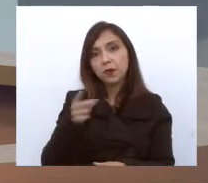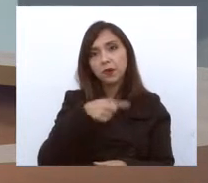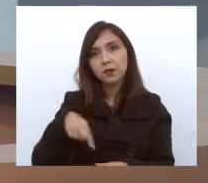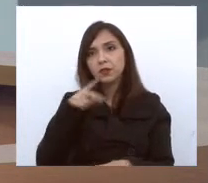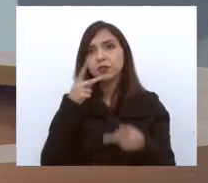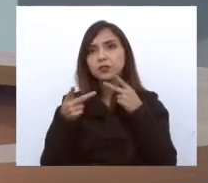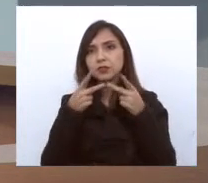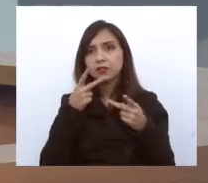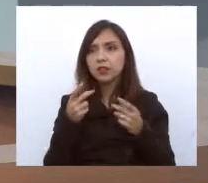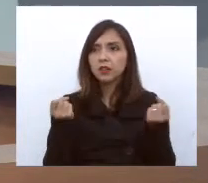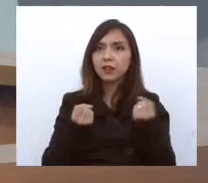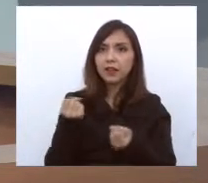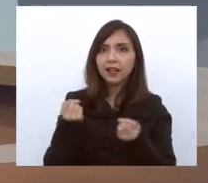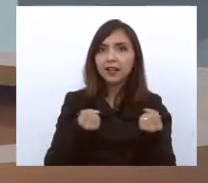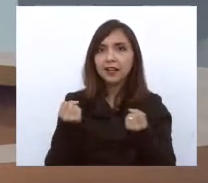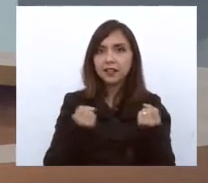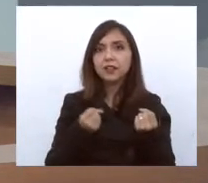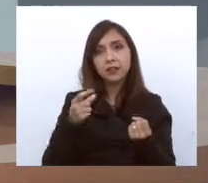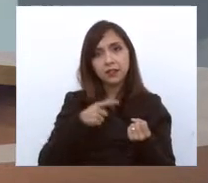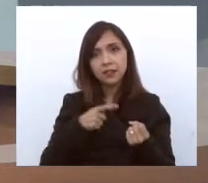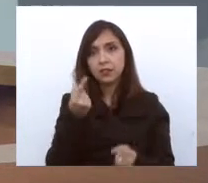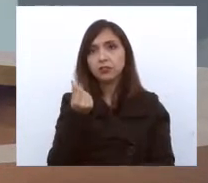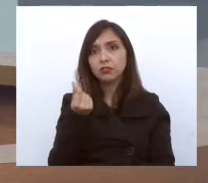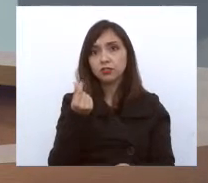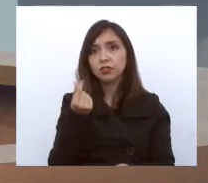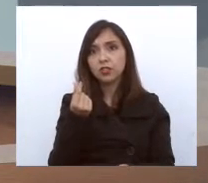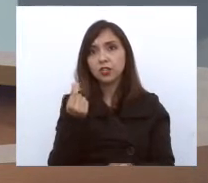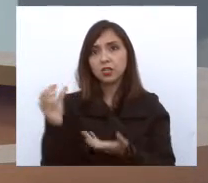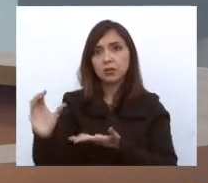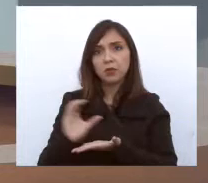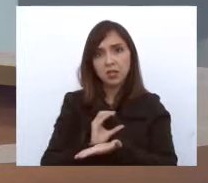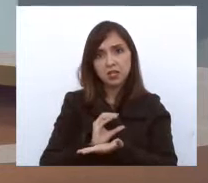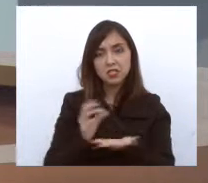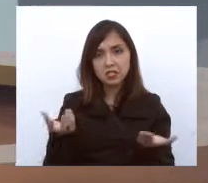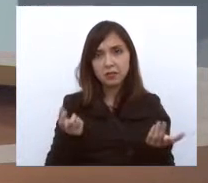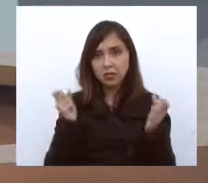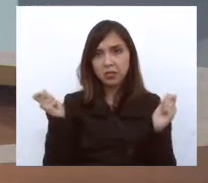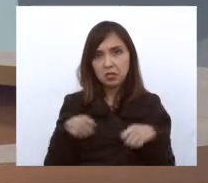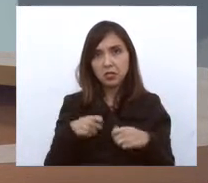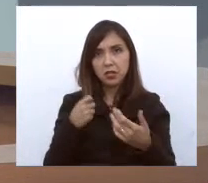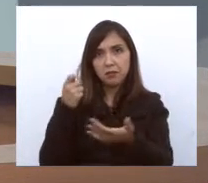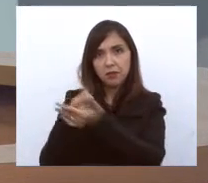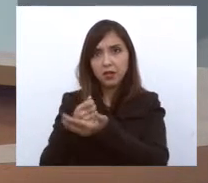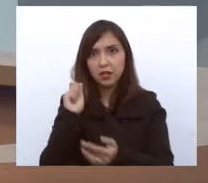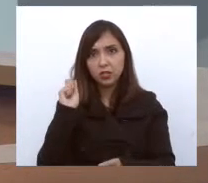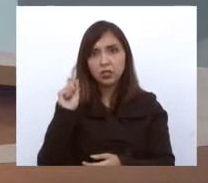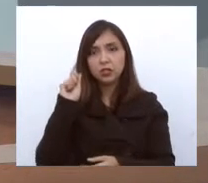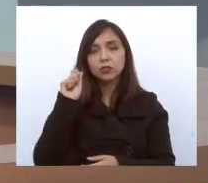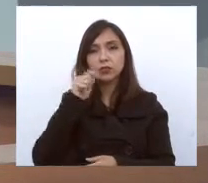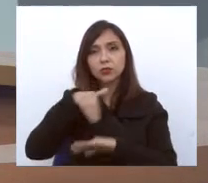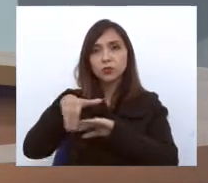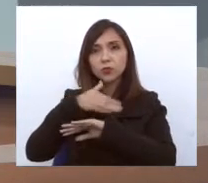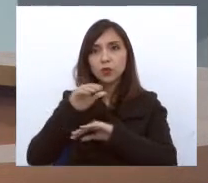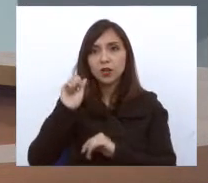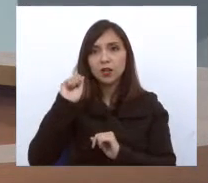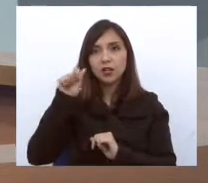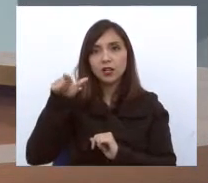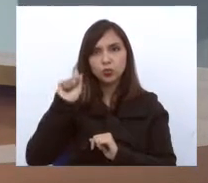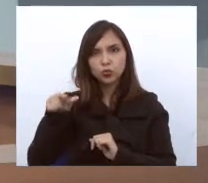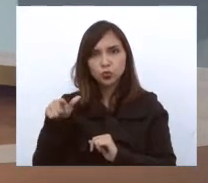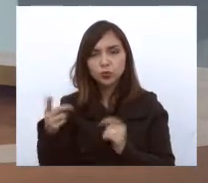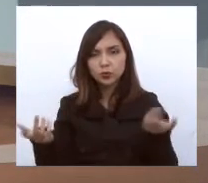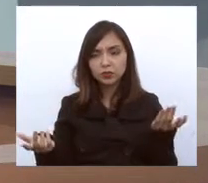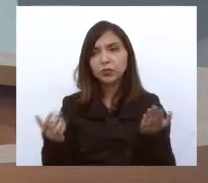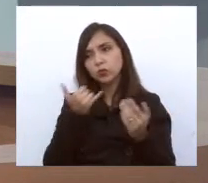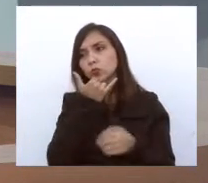falar o carrinho dele, ele tem o dinheirinho porque recebe, ele pode pagar uma zona azul? Vossa